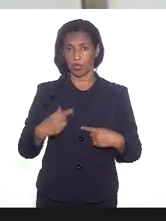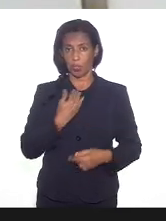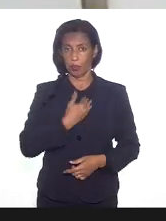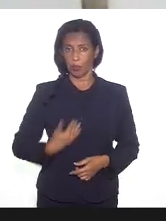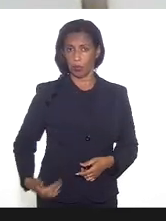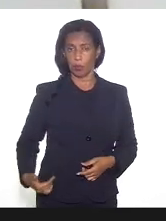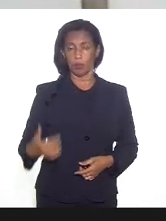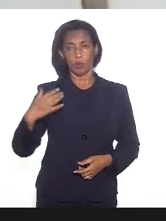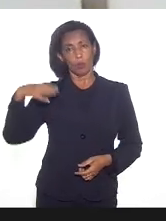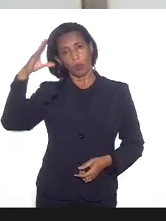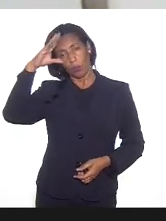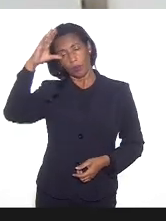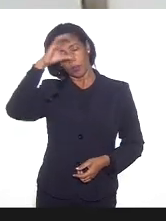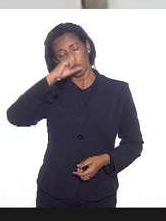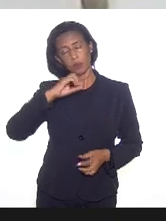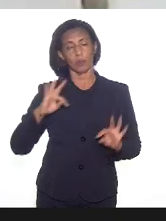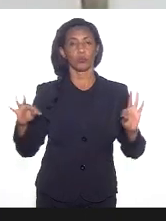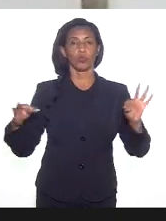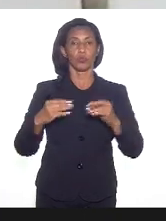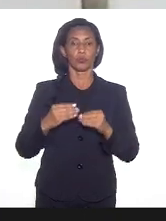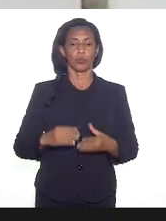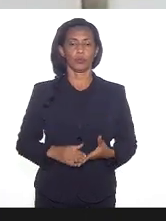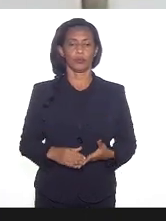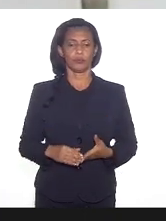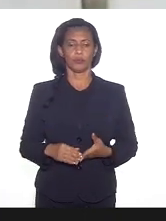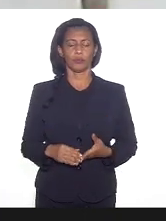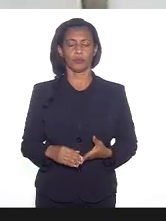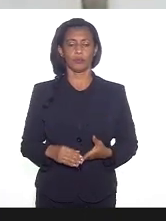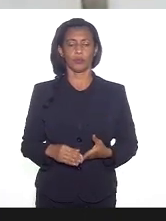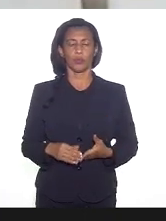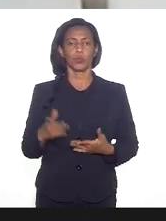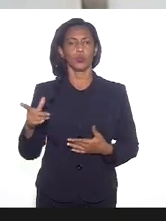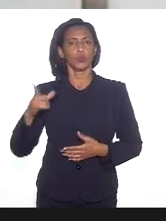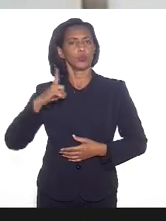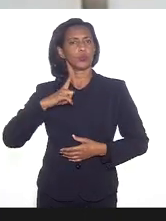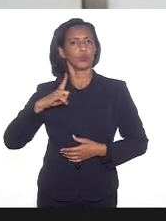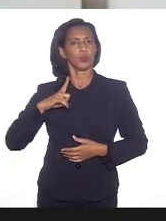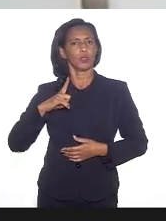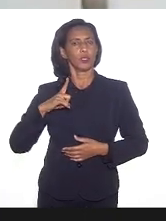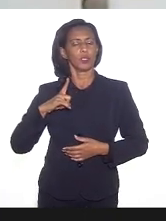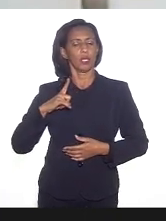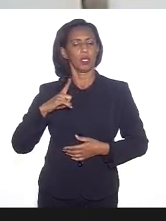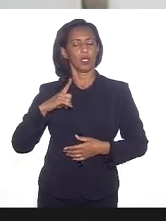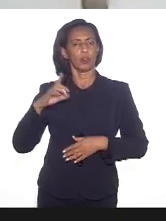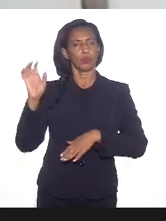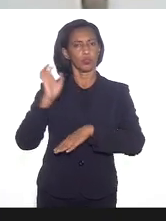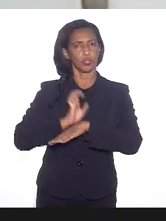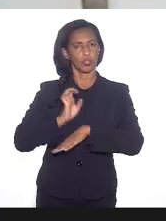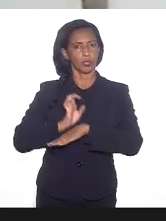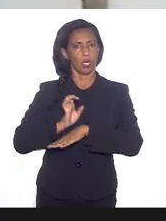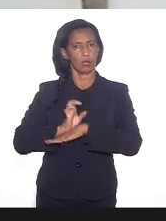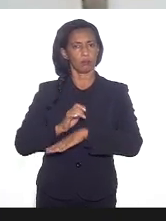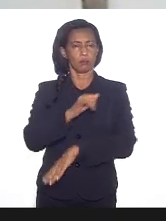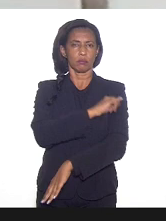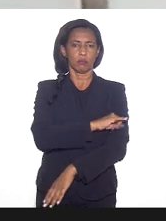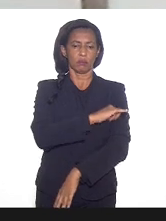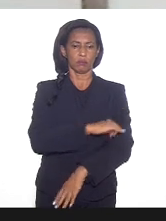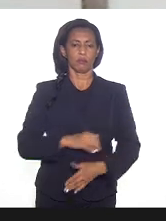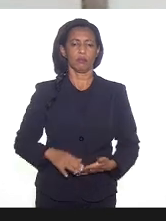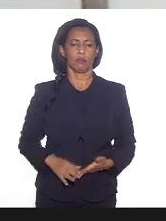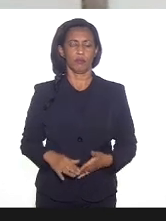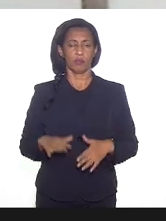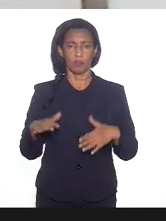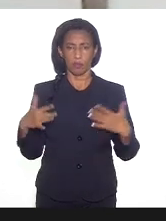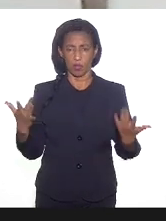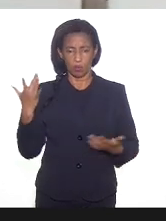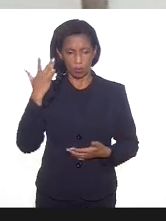maior compreensão de tudo que envolve, né, um Estado tão complexo como o Estado do Rio de Janeiro. E eu acho